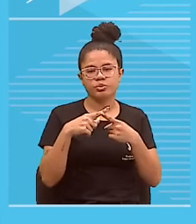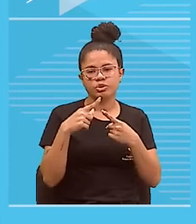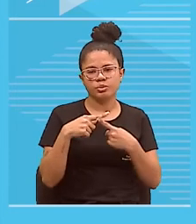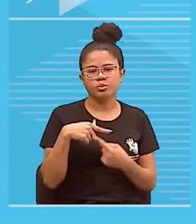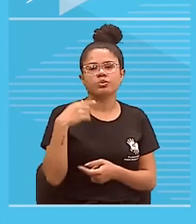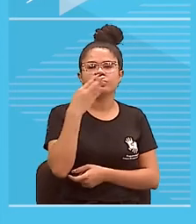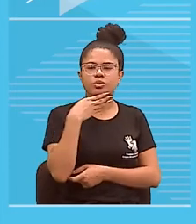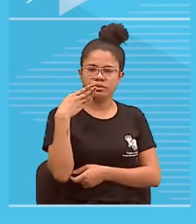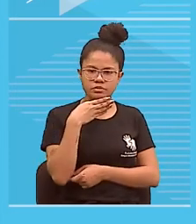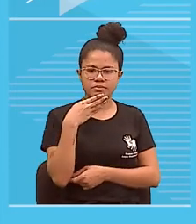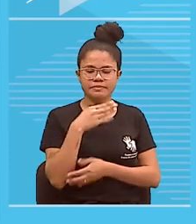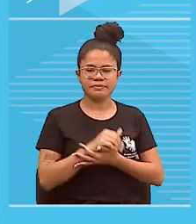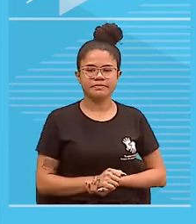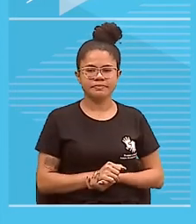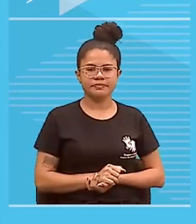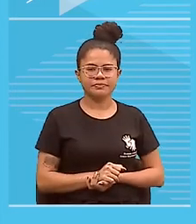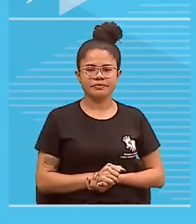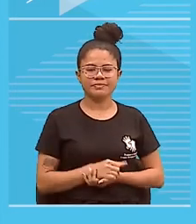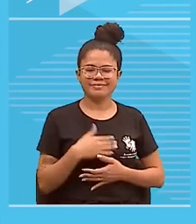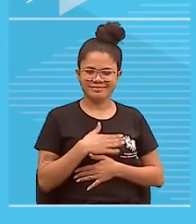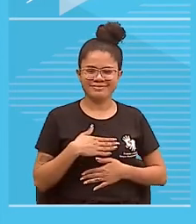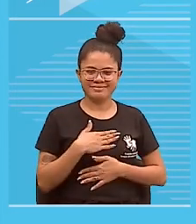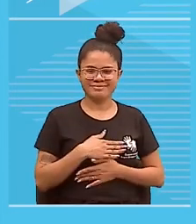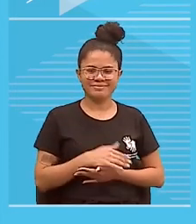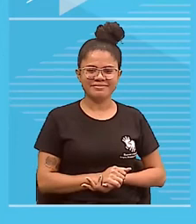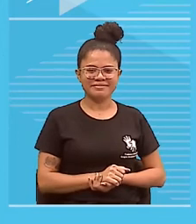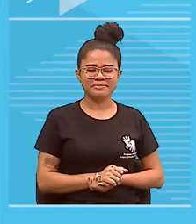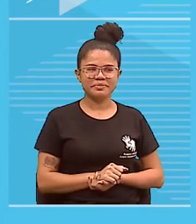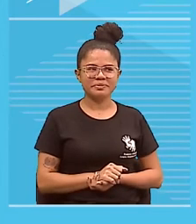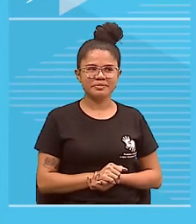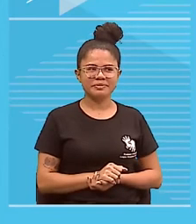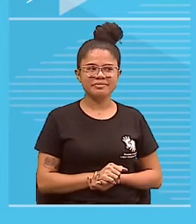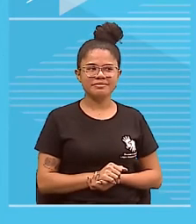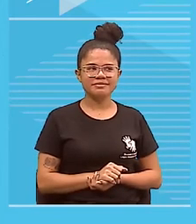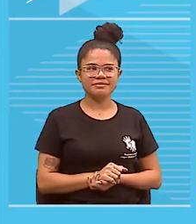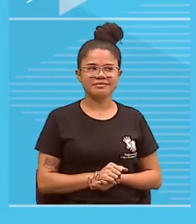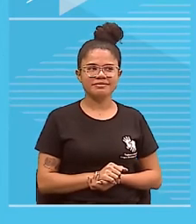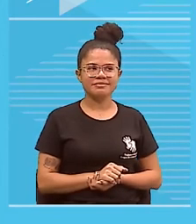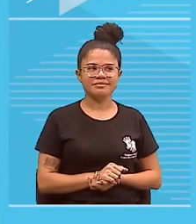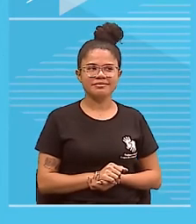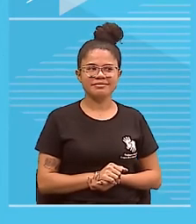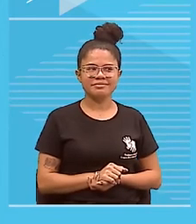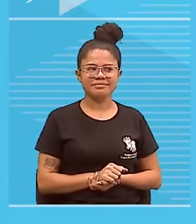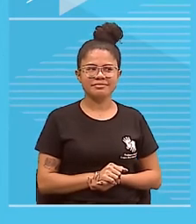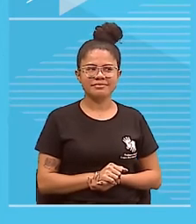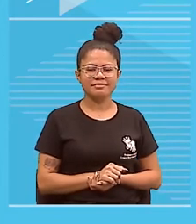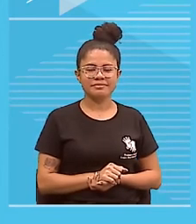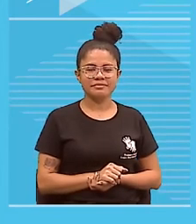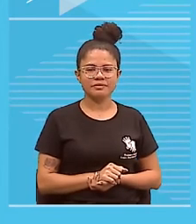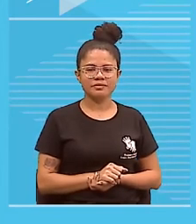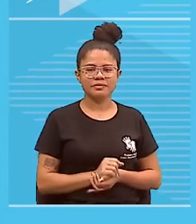bom é tu gostou né Adriana Adriana gosta Adriana gosta